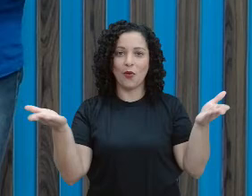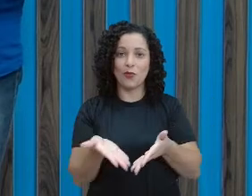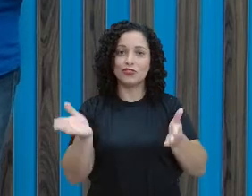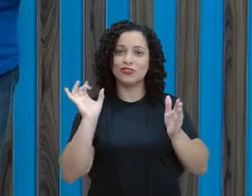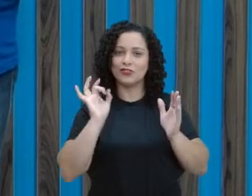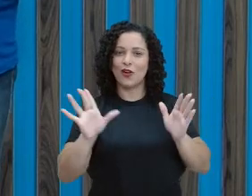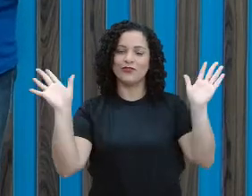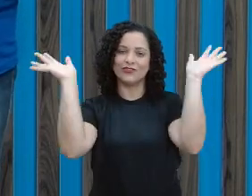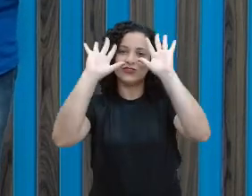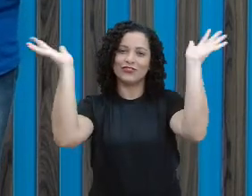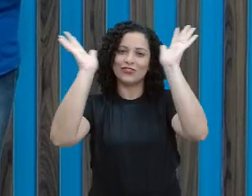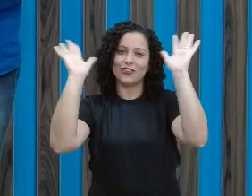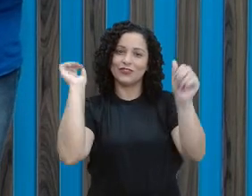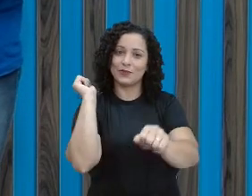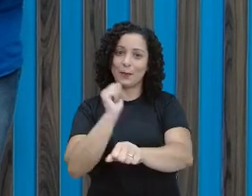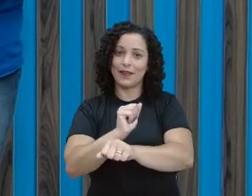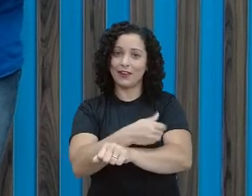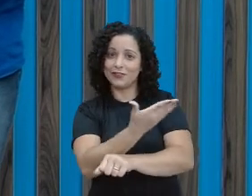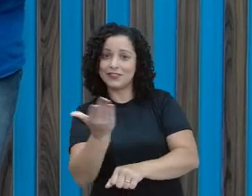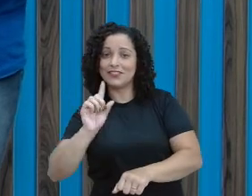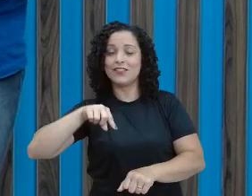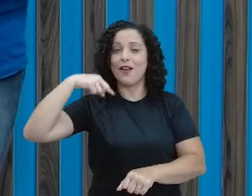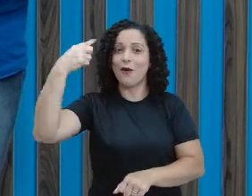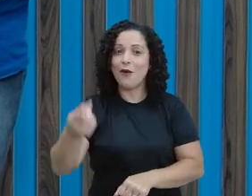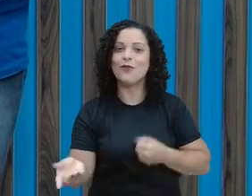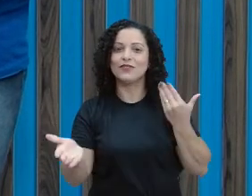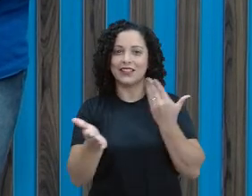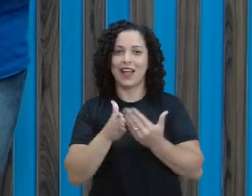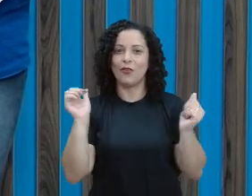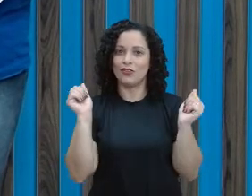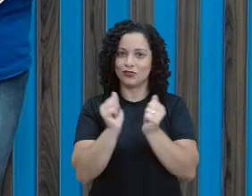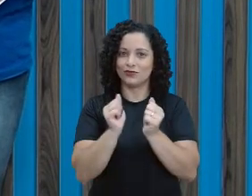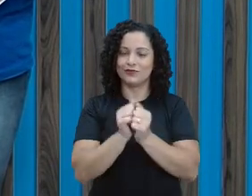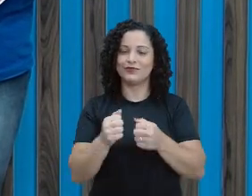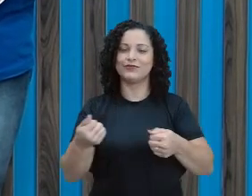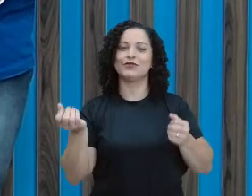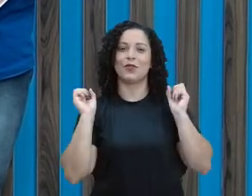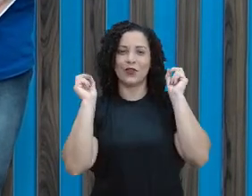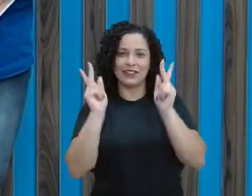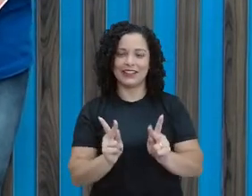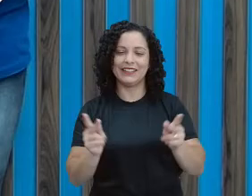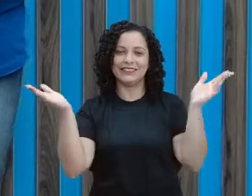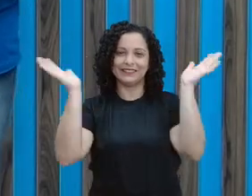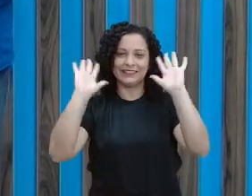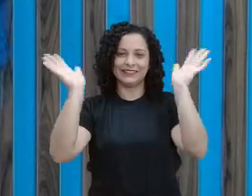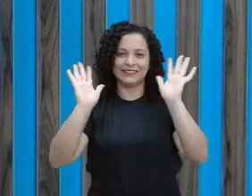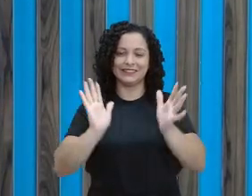pessoal. Aguardo vocês na próxima aula, juntamente com a professora Carol, ok?